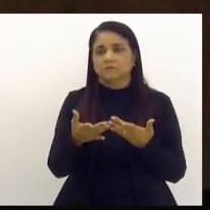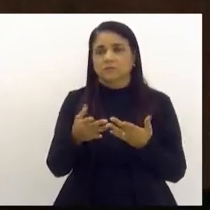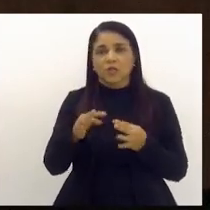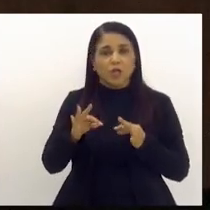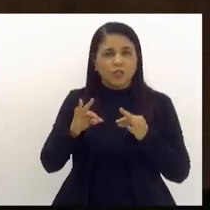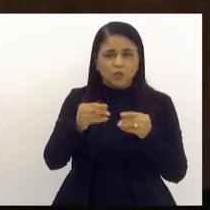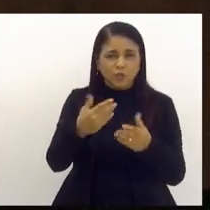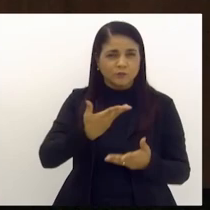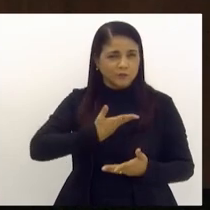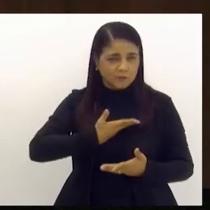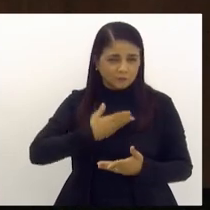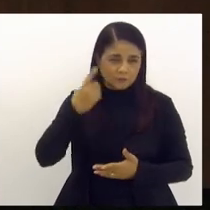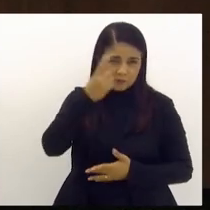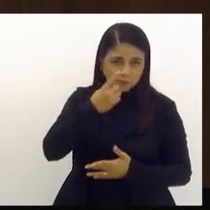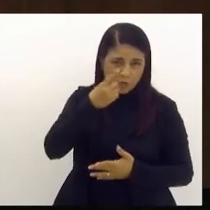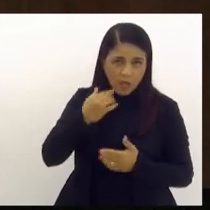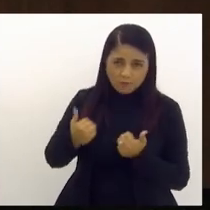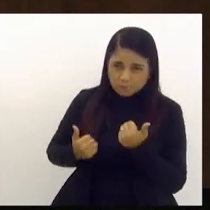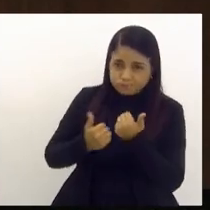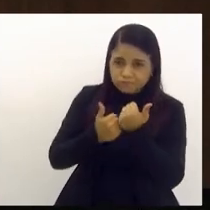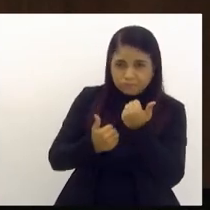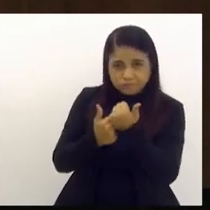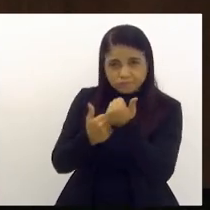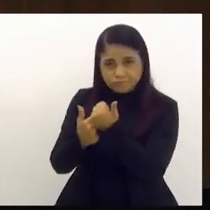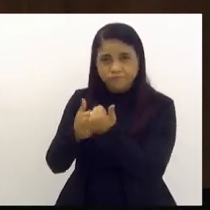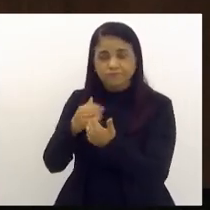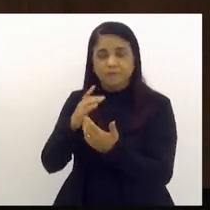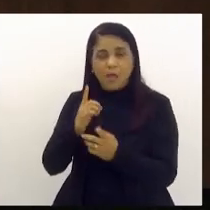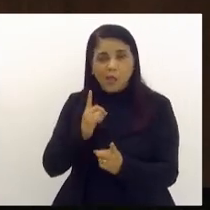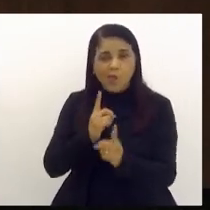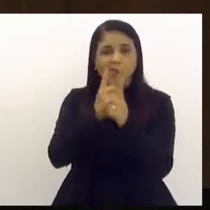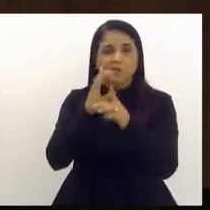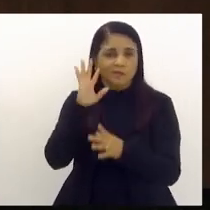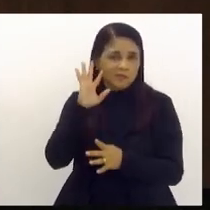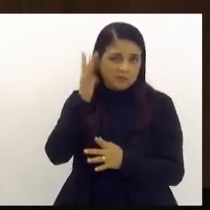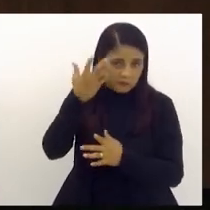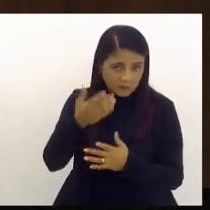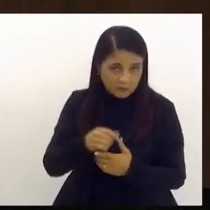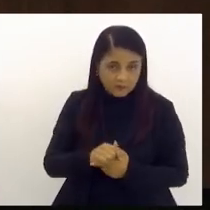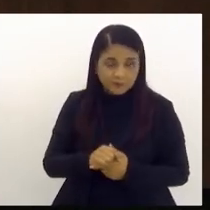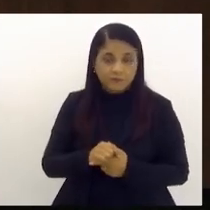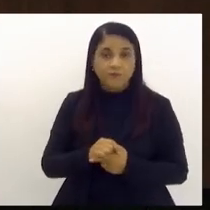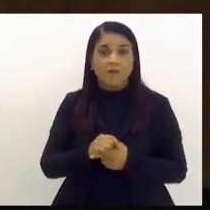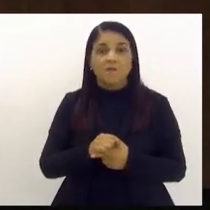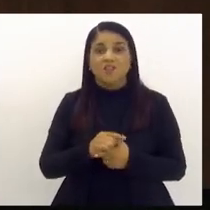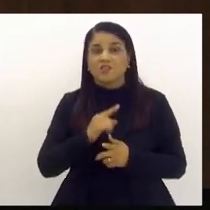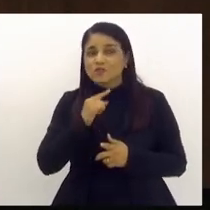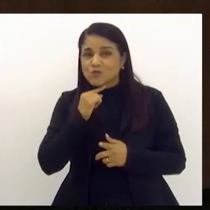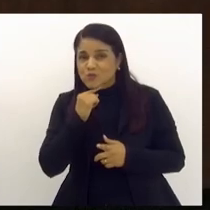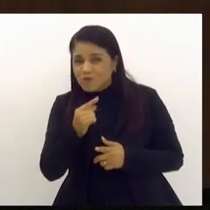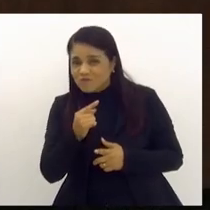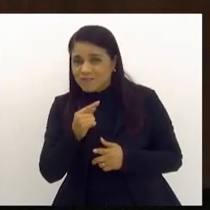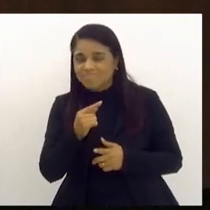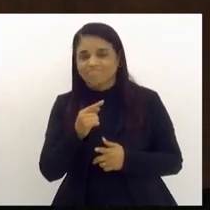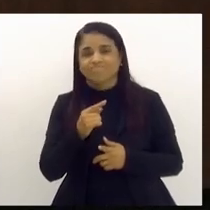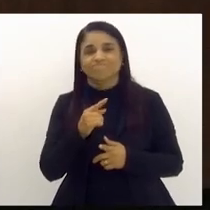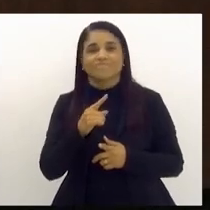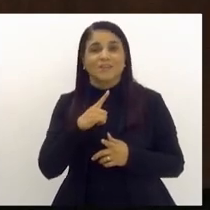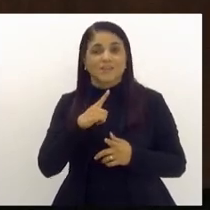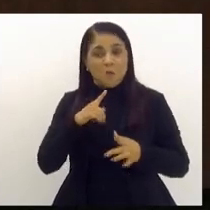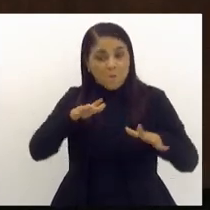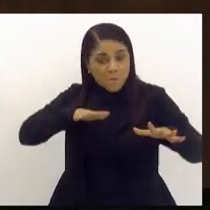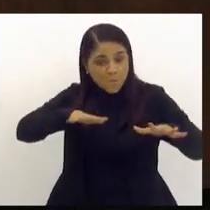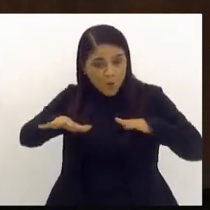Todos os colegas colaboraram para que a gente encontrasse uma solução, mas, sem dúvida alguma, se não fossem os